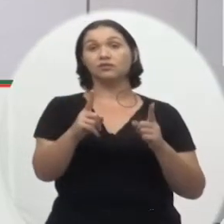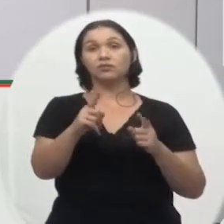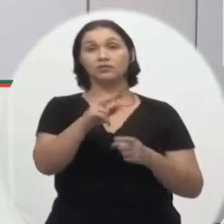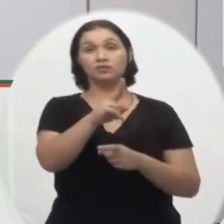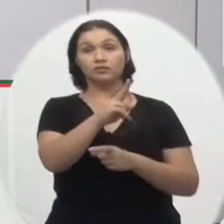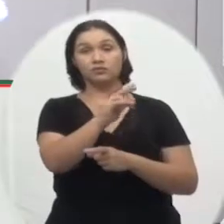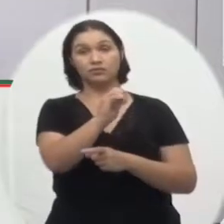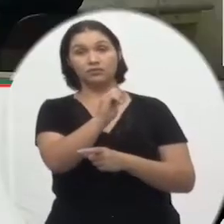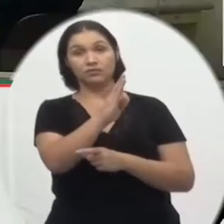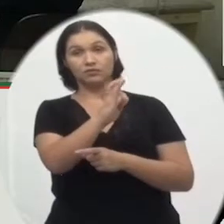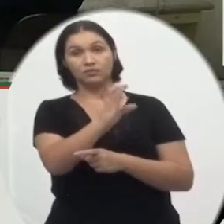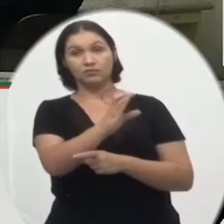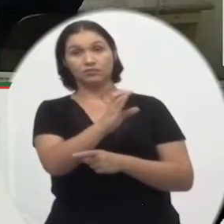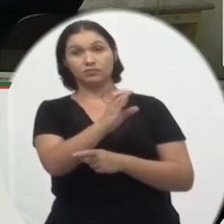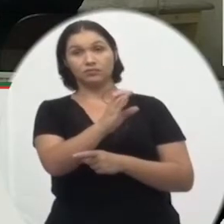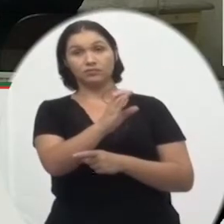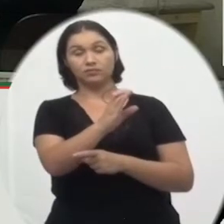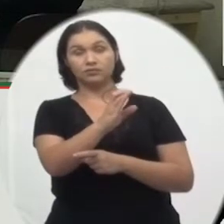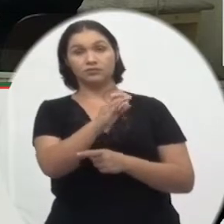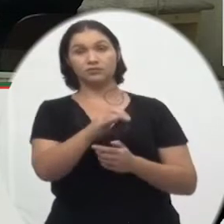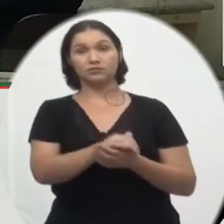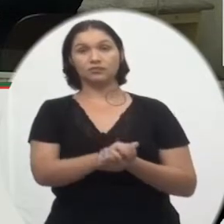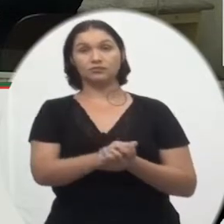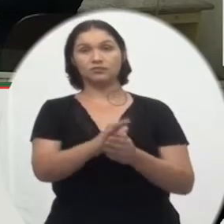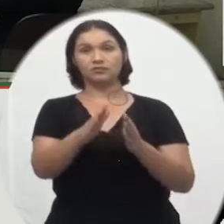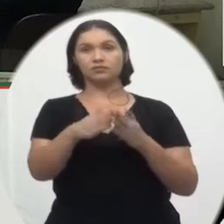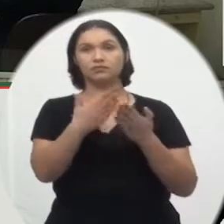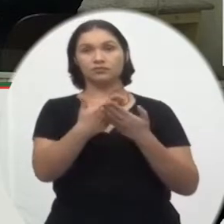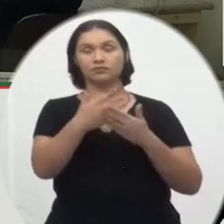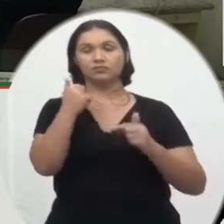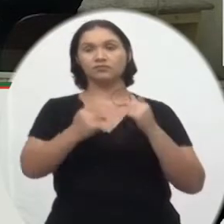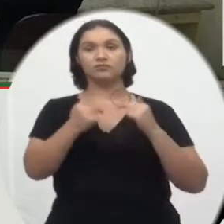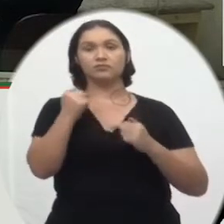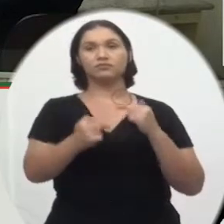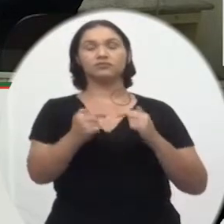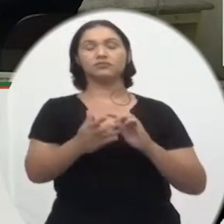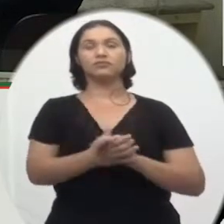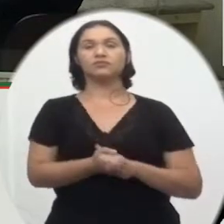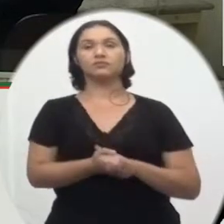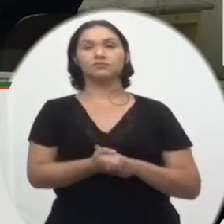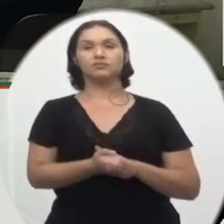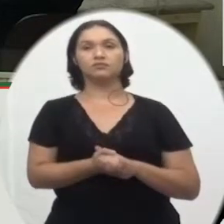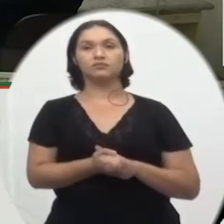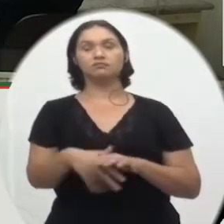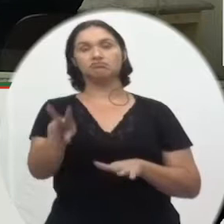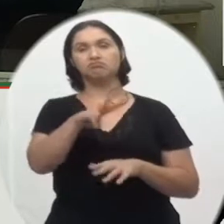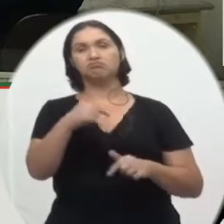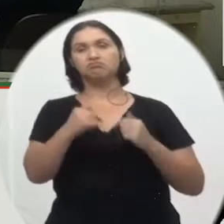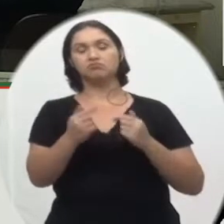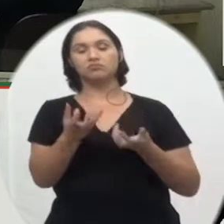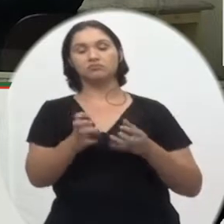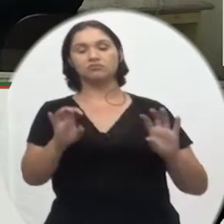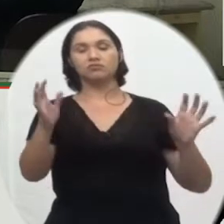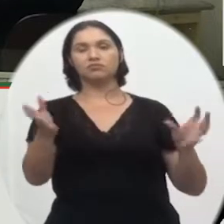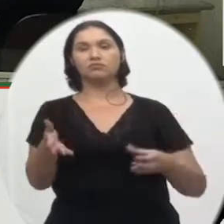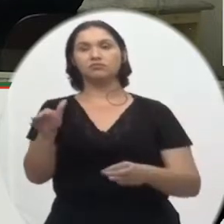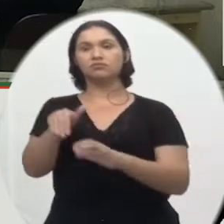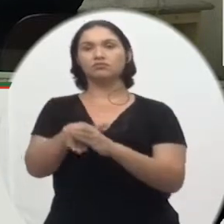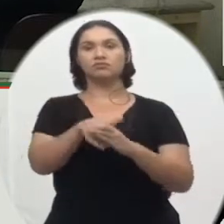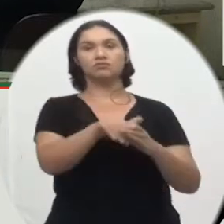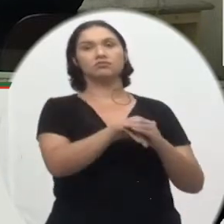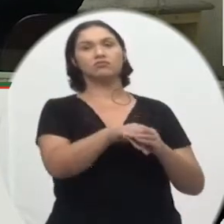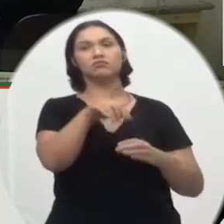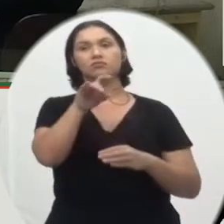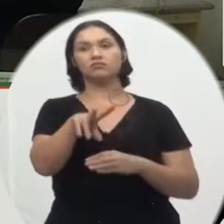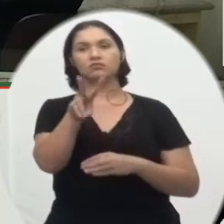obrigado, senhor presidente. O requerimento continua em discussão. Não havendo quem queira discutir, está em votação.